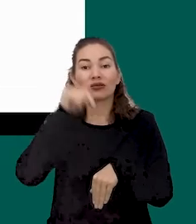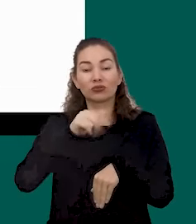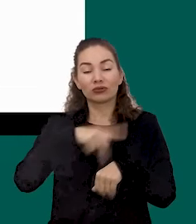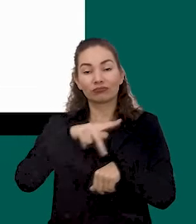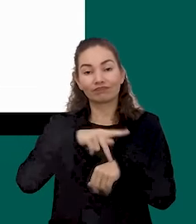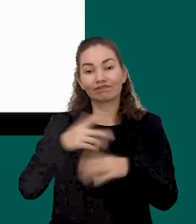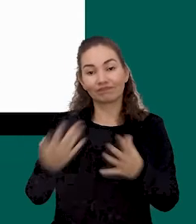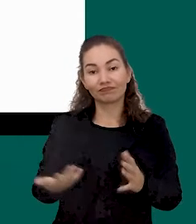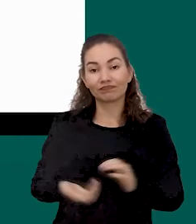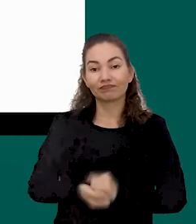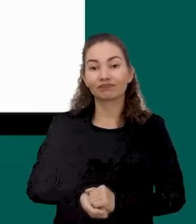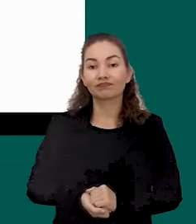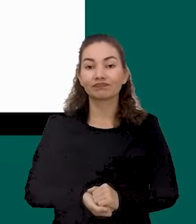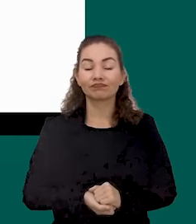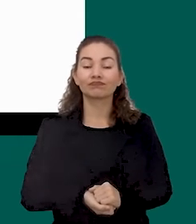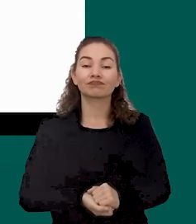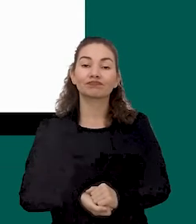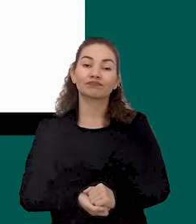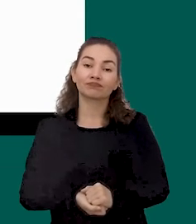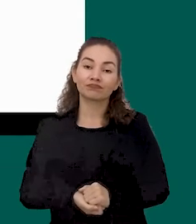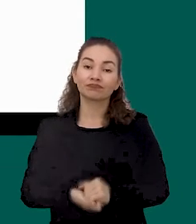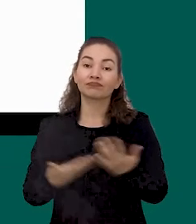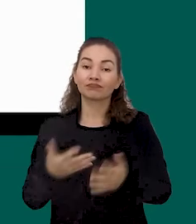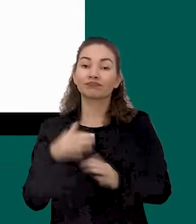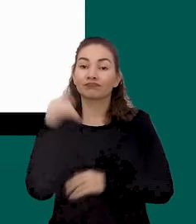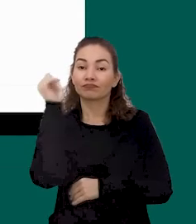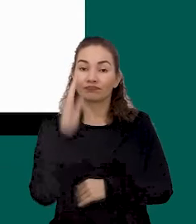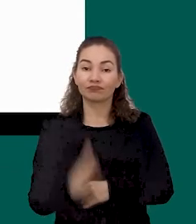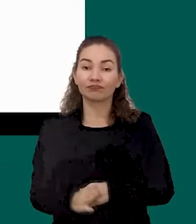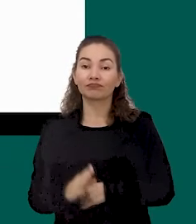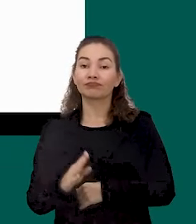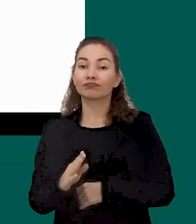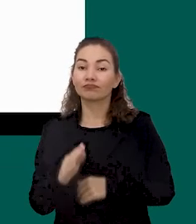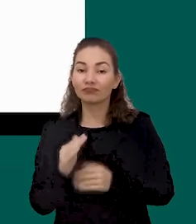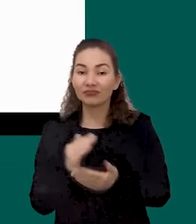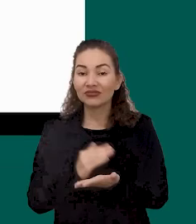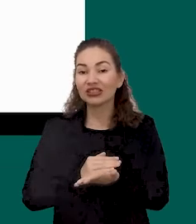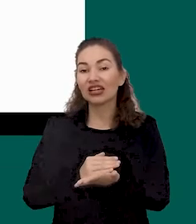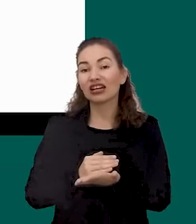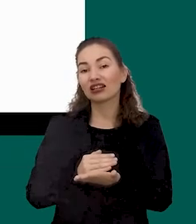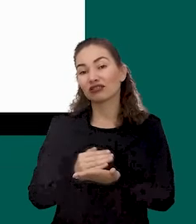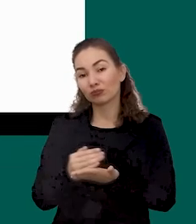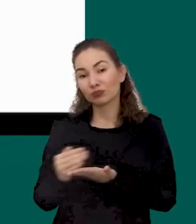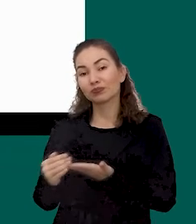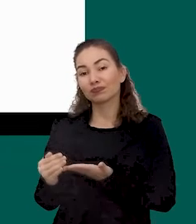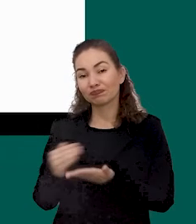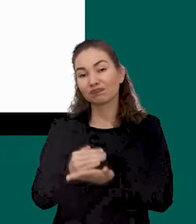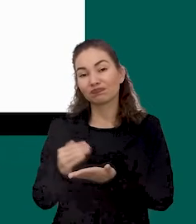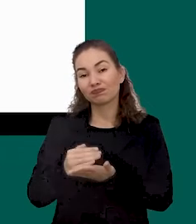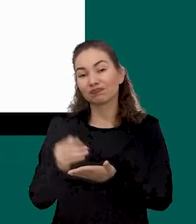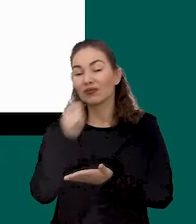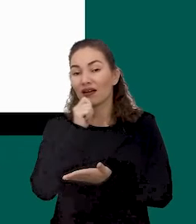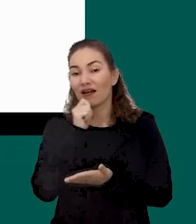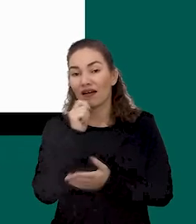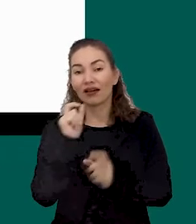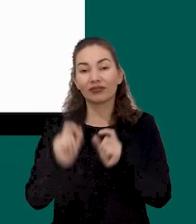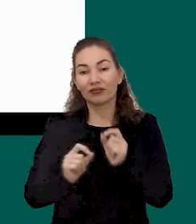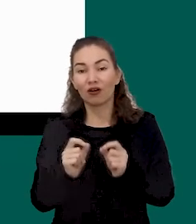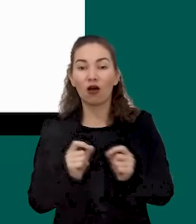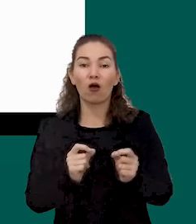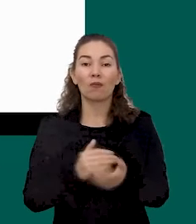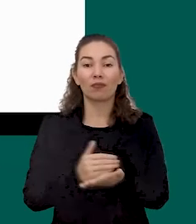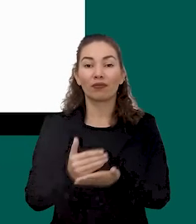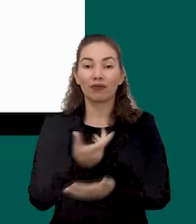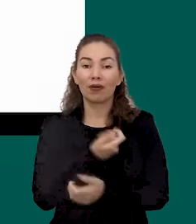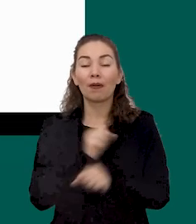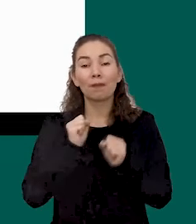país. Maior não, mas semelhante, né? Então o Brasil está engrenando aí a questão da vacinação, a gente precisa de alternativas, né, e pode